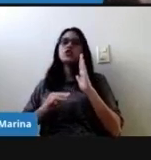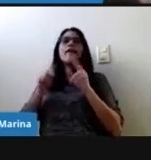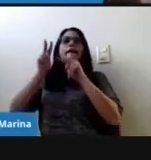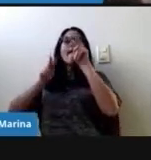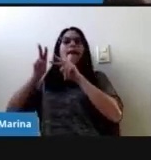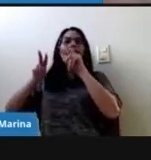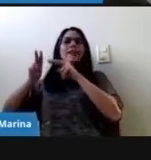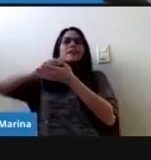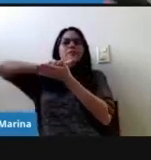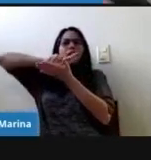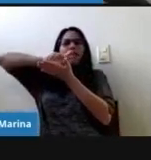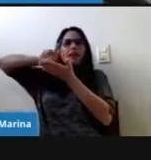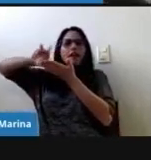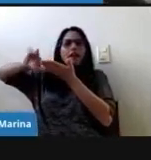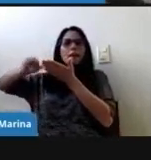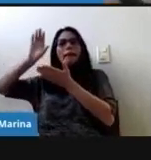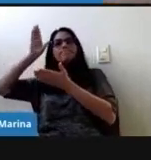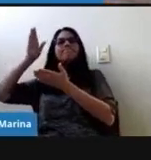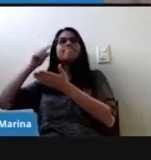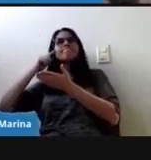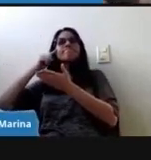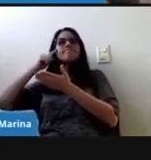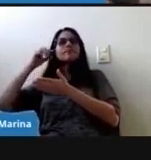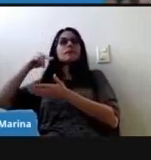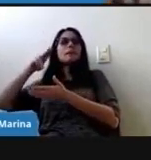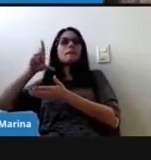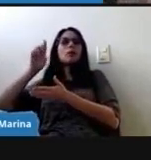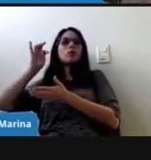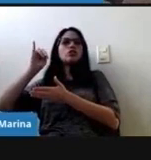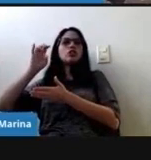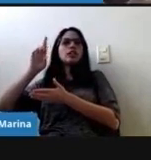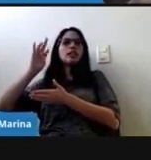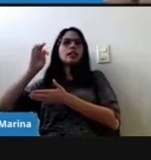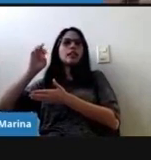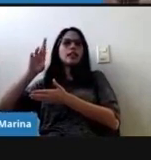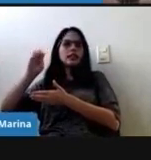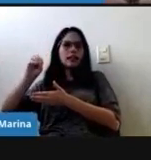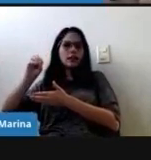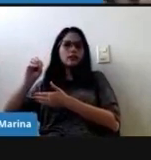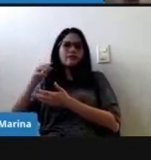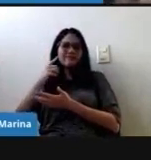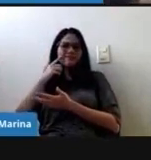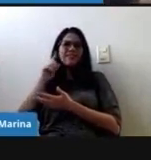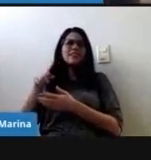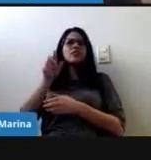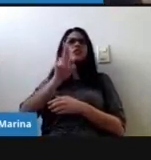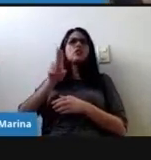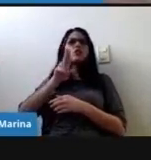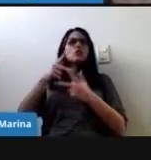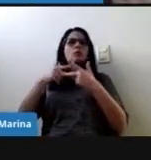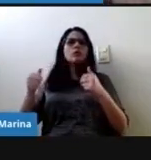de decisão. É uma análise que utiliza um algoritmo que chama-se Promethi, que é um algoritmo de